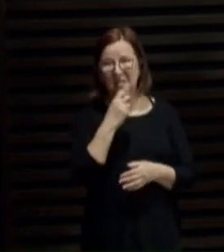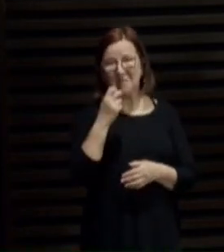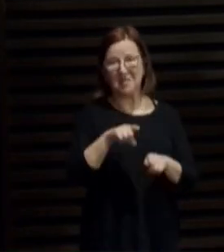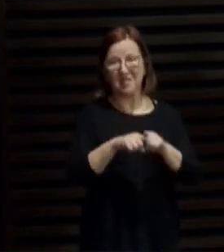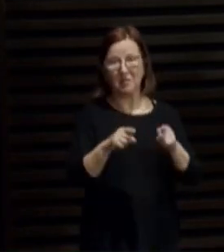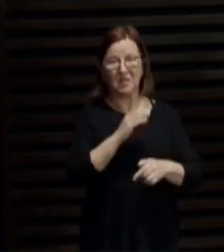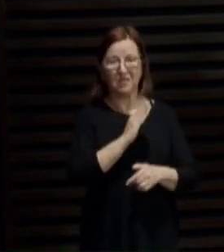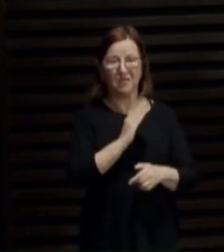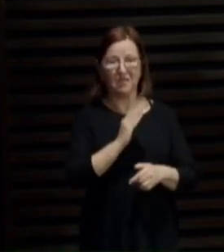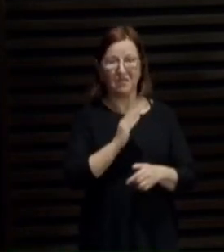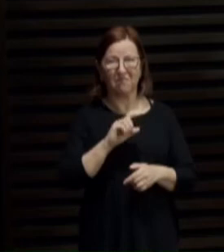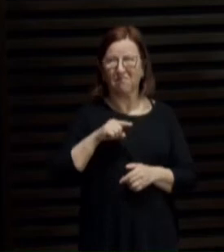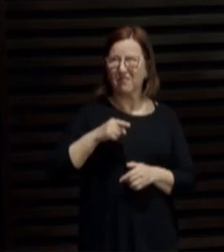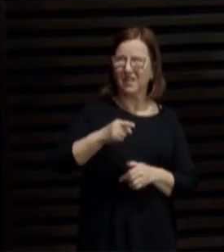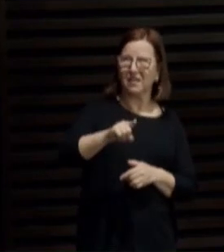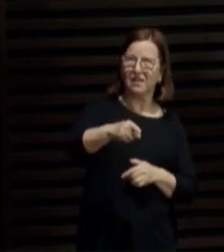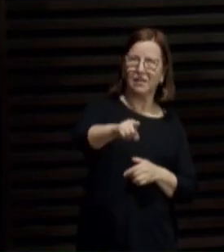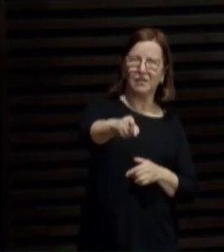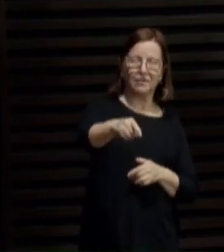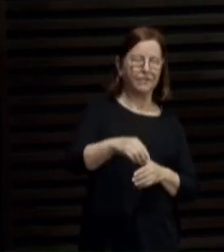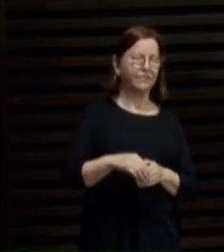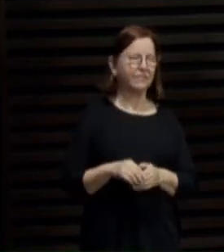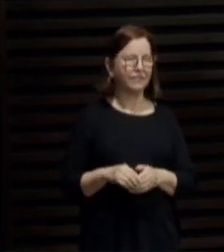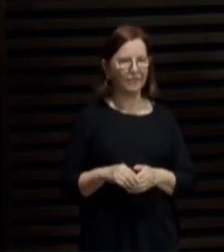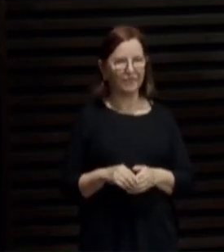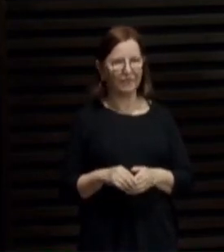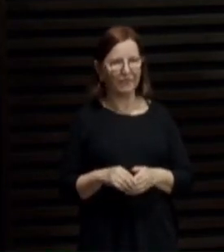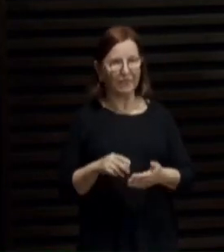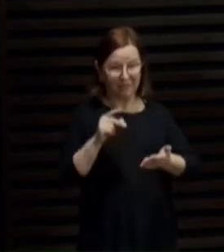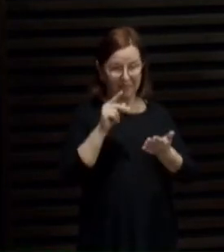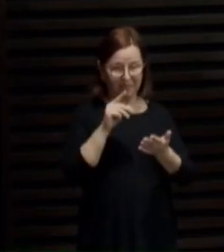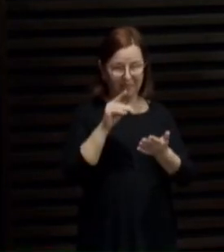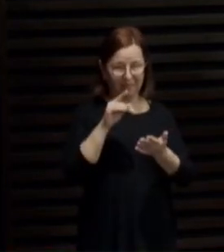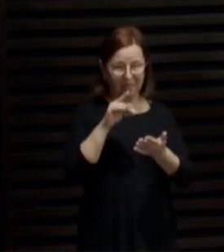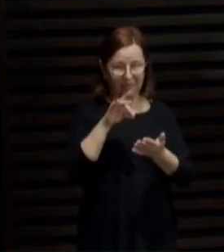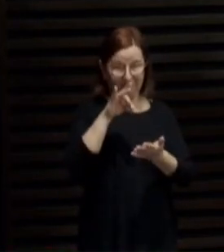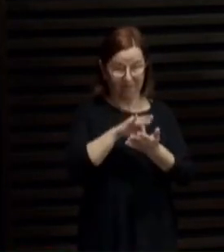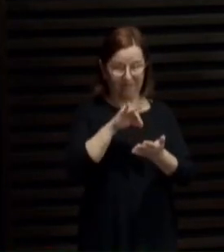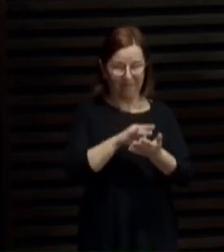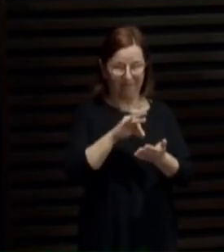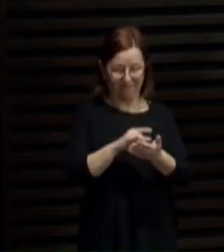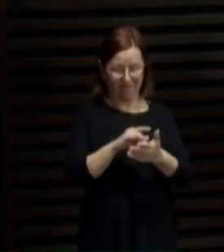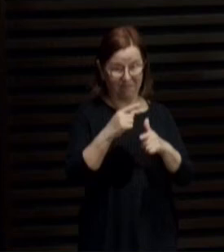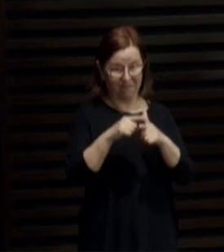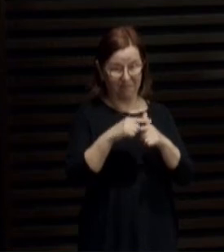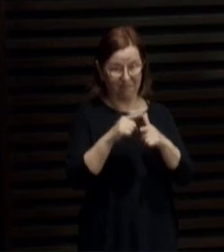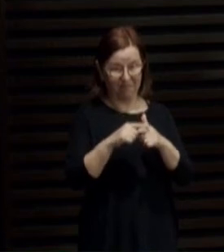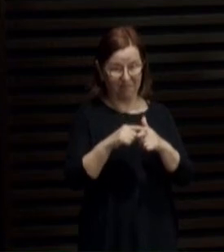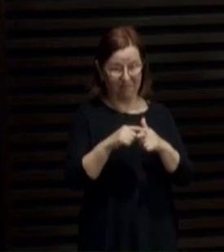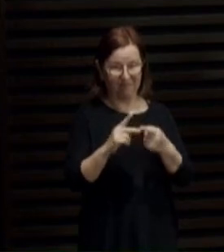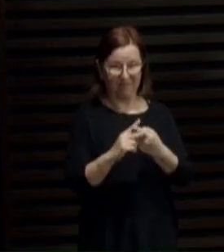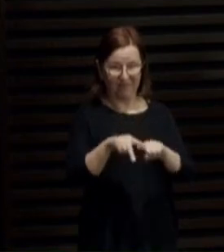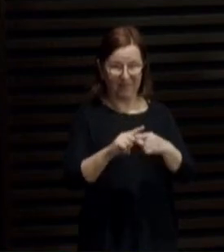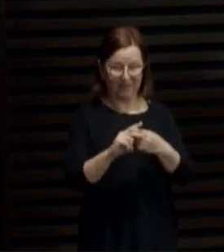está distante de mim. A real questão da disciplina é a formatação dos